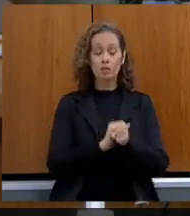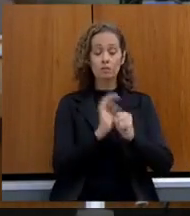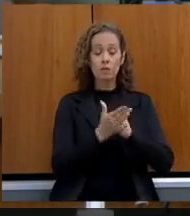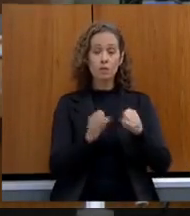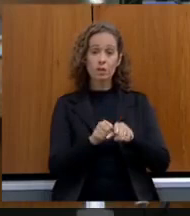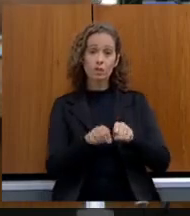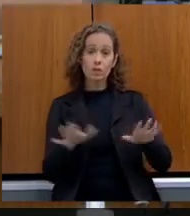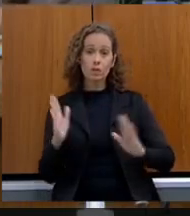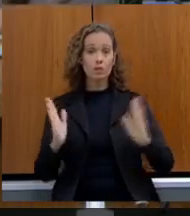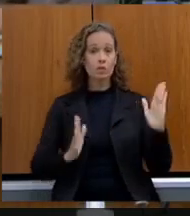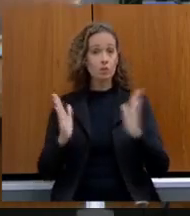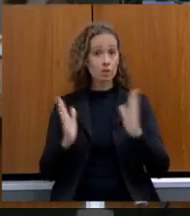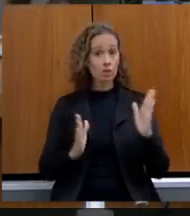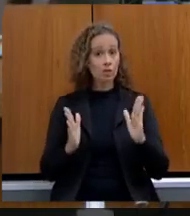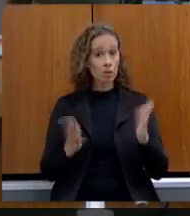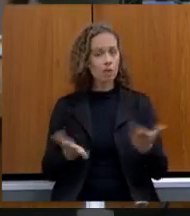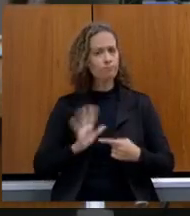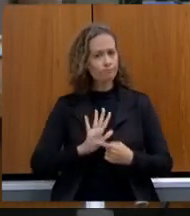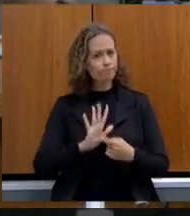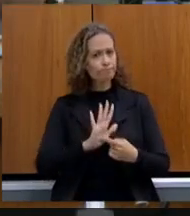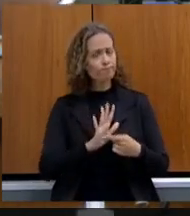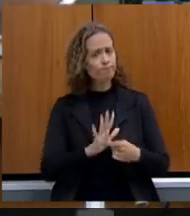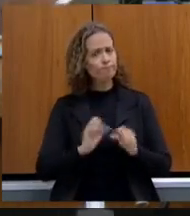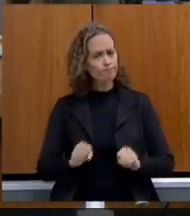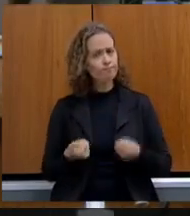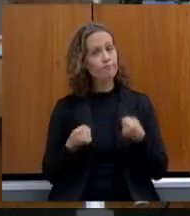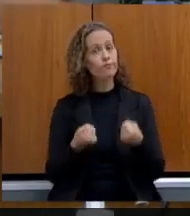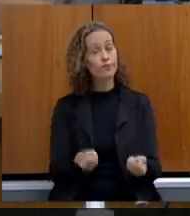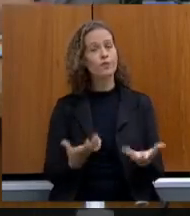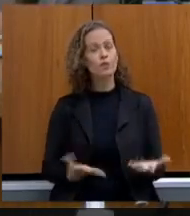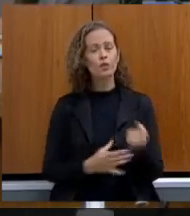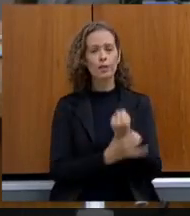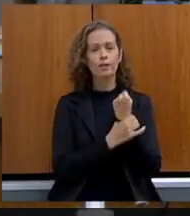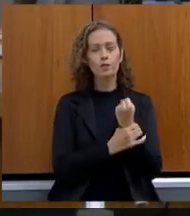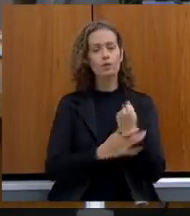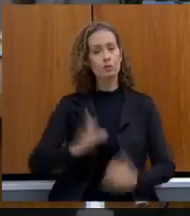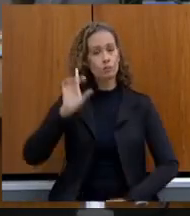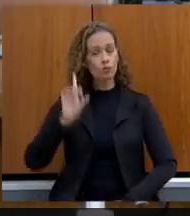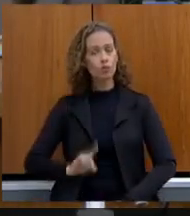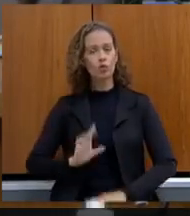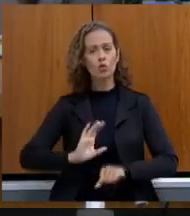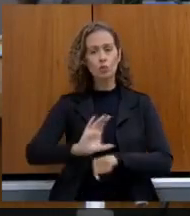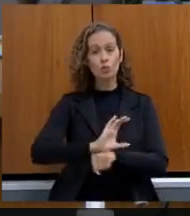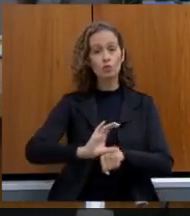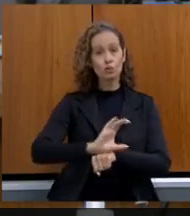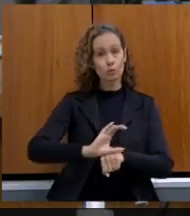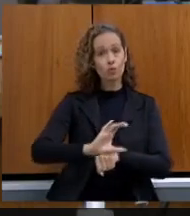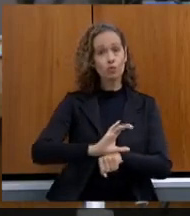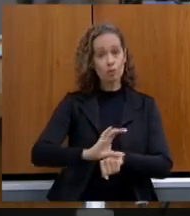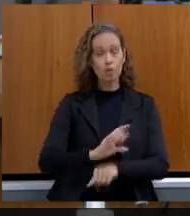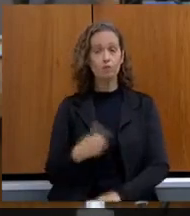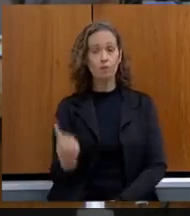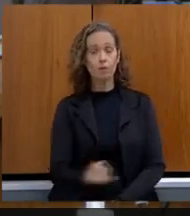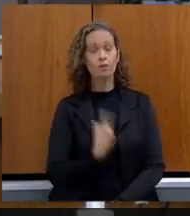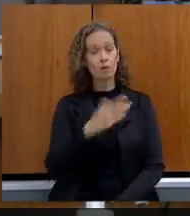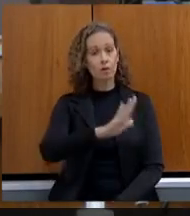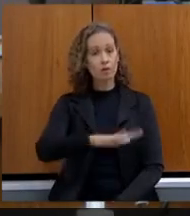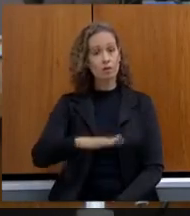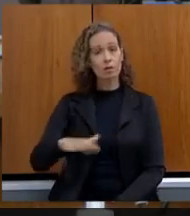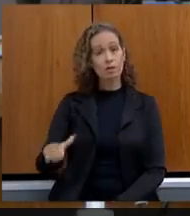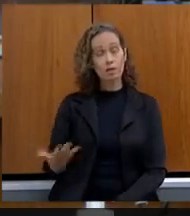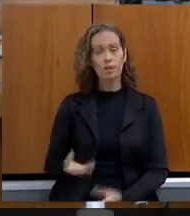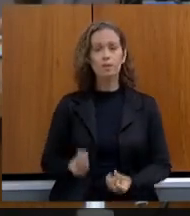mas reforça aqui jamais deixou de garantir esse direito constitucional das nossas crianças